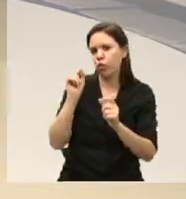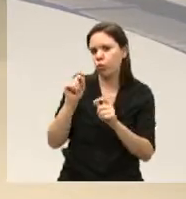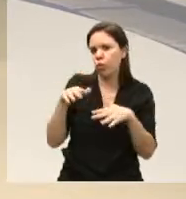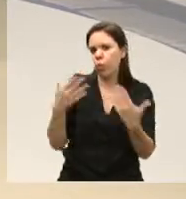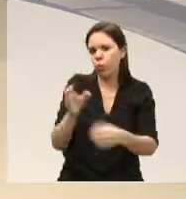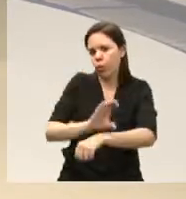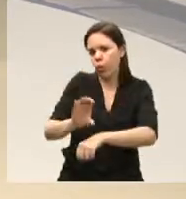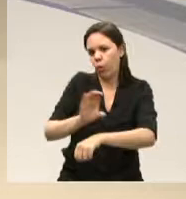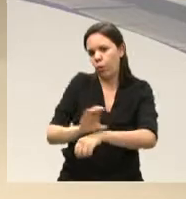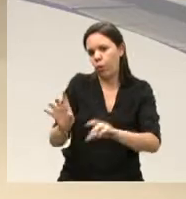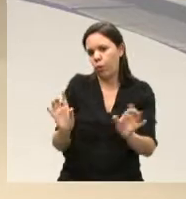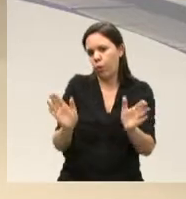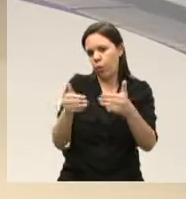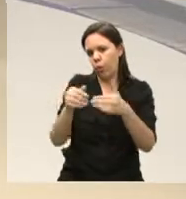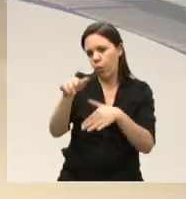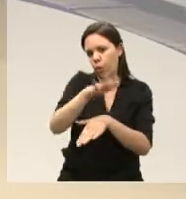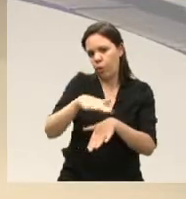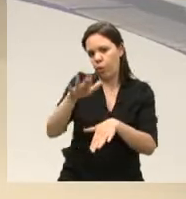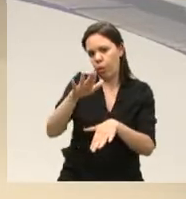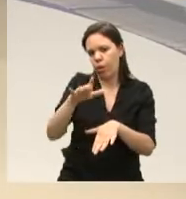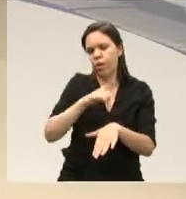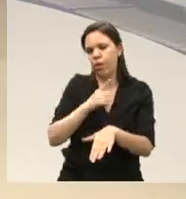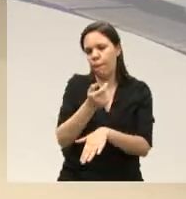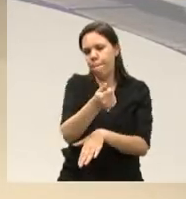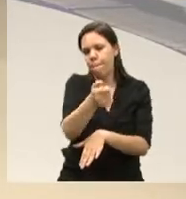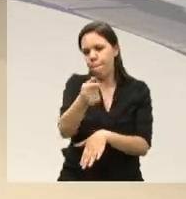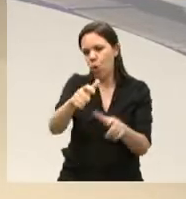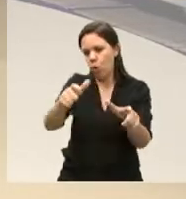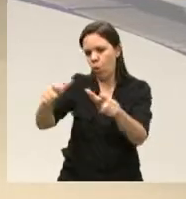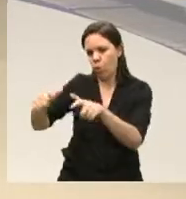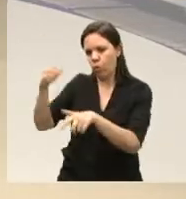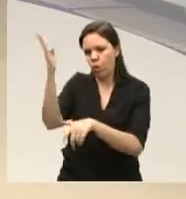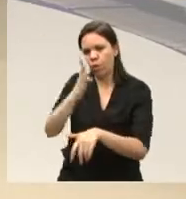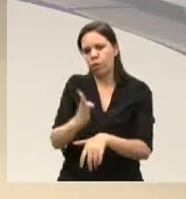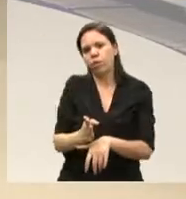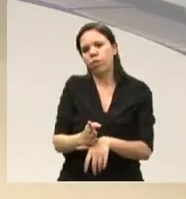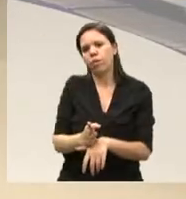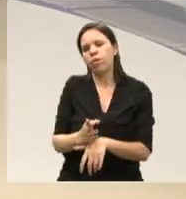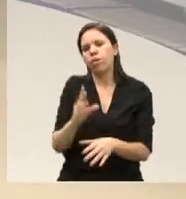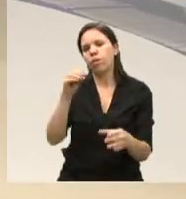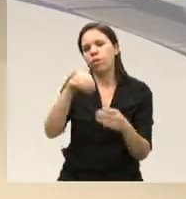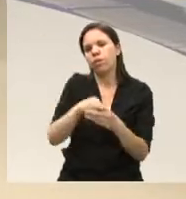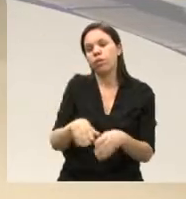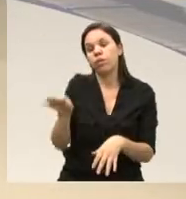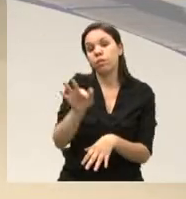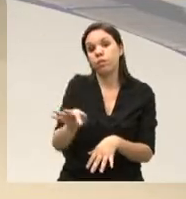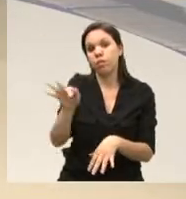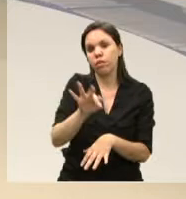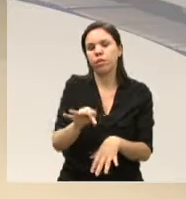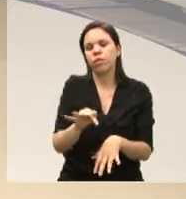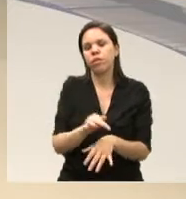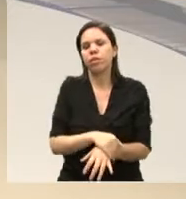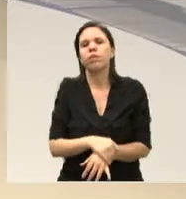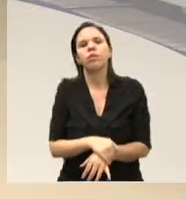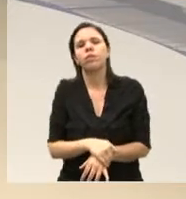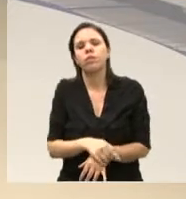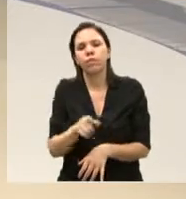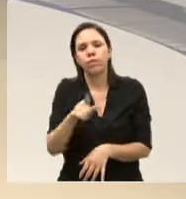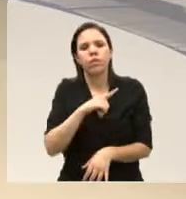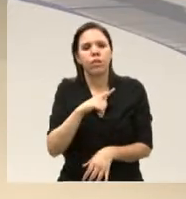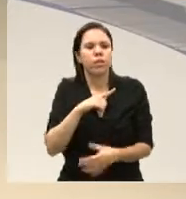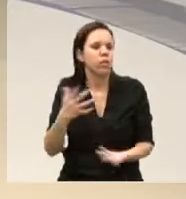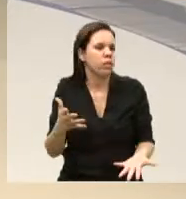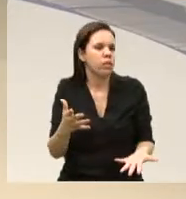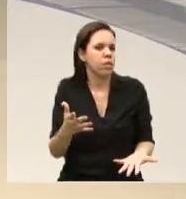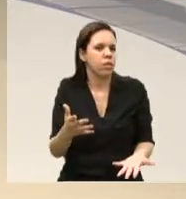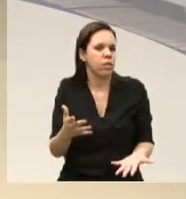um curso bastante específico. E a gente tem poucos lugares no Brasil onde, dentro da universidade ou da faculdade, você tenha, por exemplo,